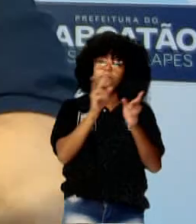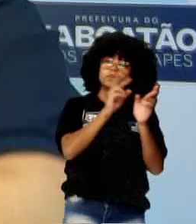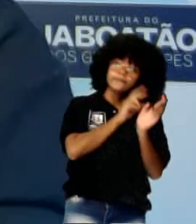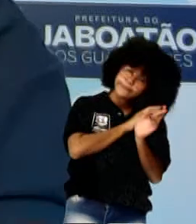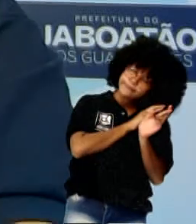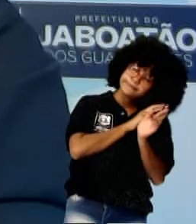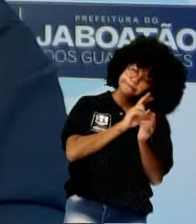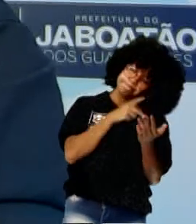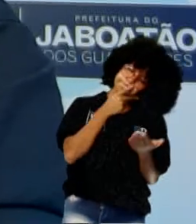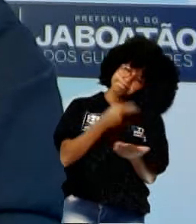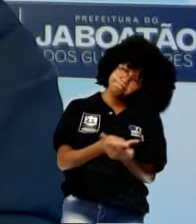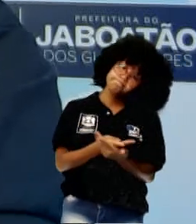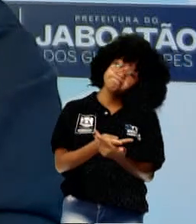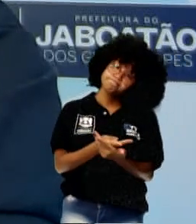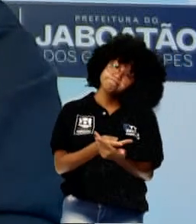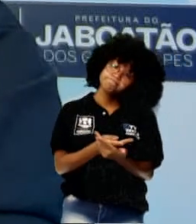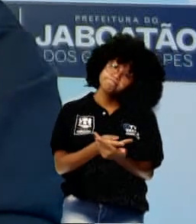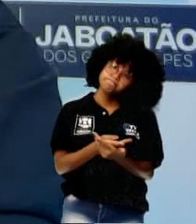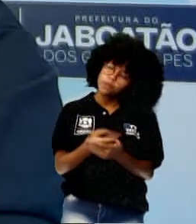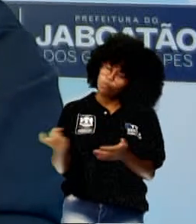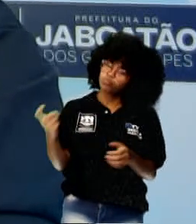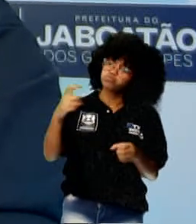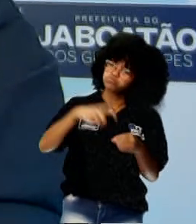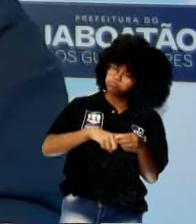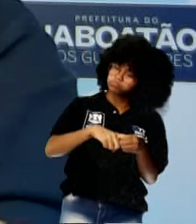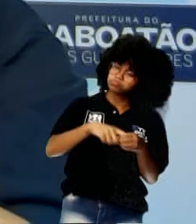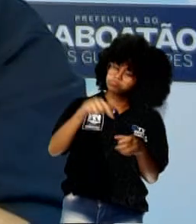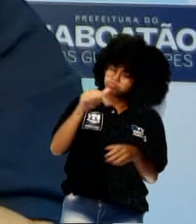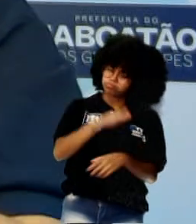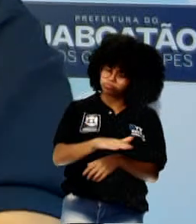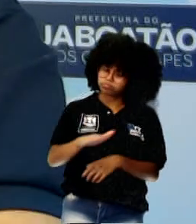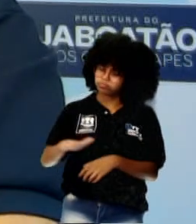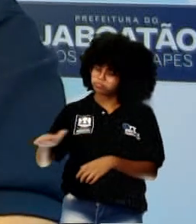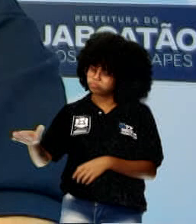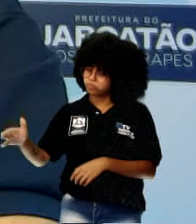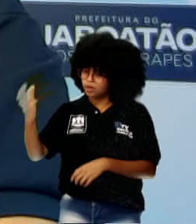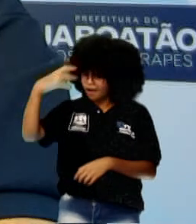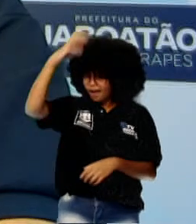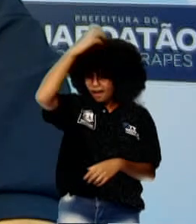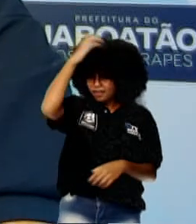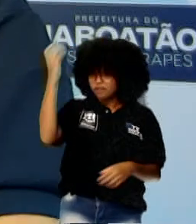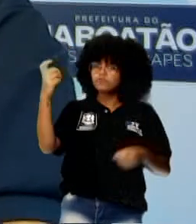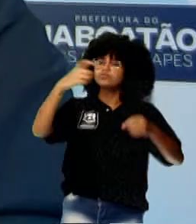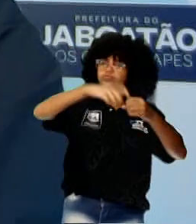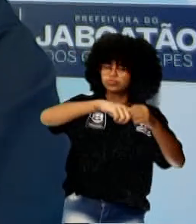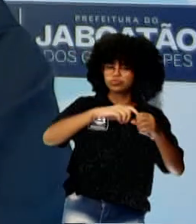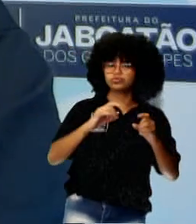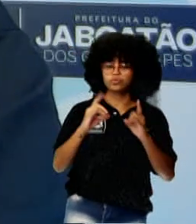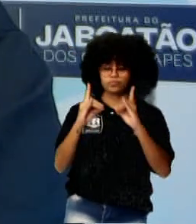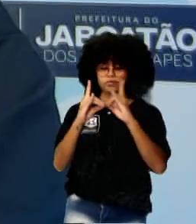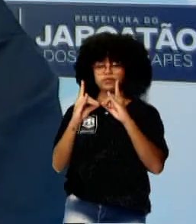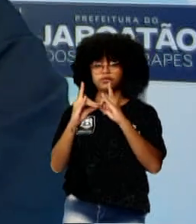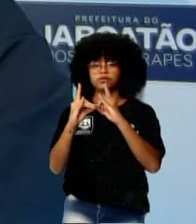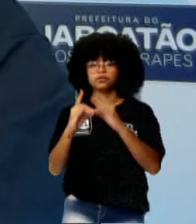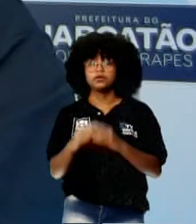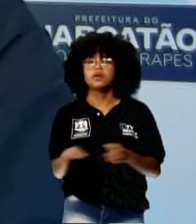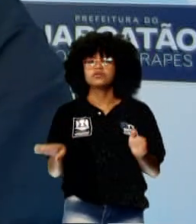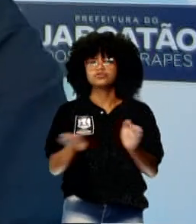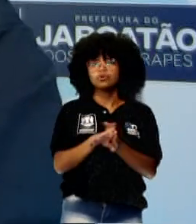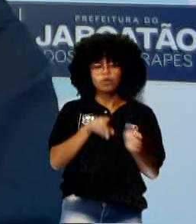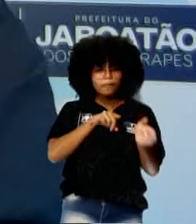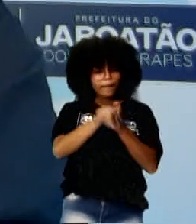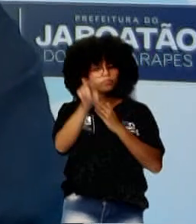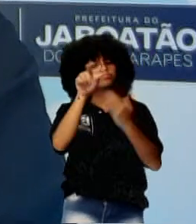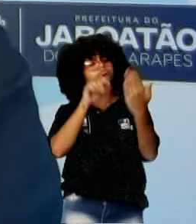chão. E lá vem os sete anões do trabalho e lá vai a rainha para o castelo. No castelo, assim que chegou, mais uma vez ela